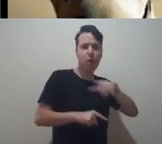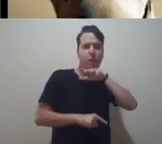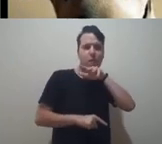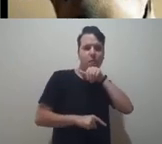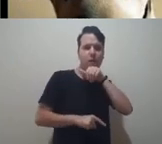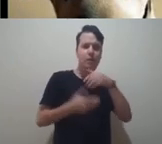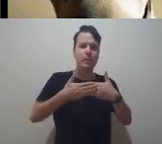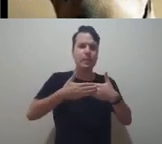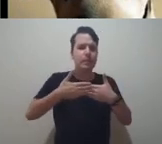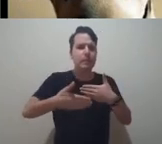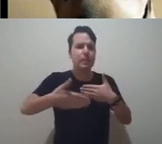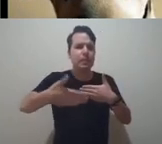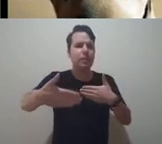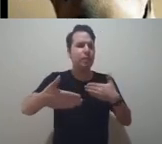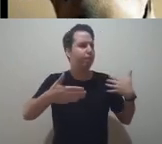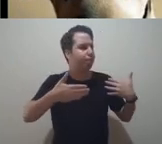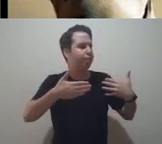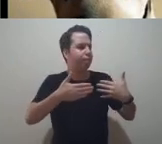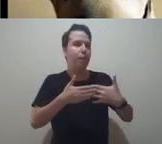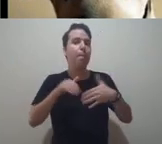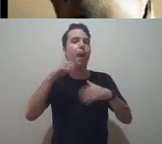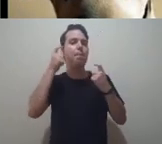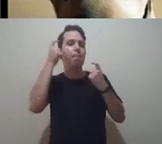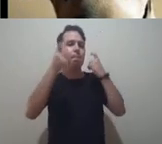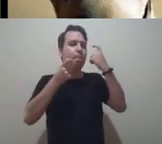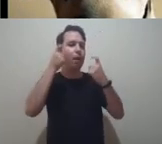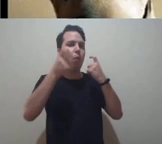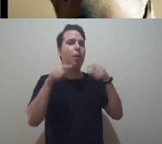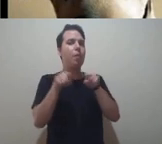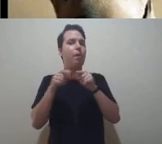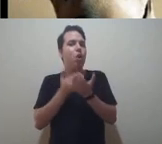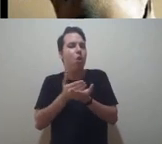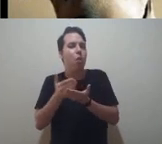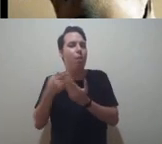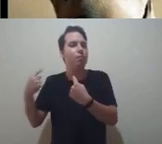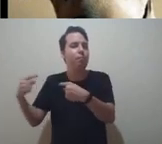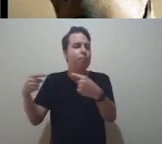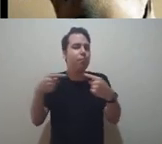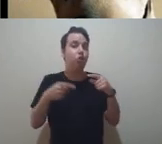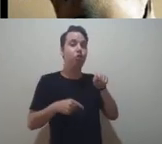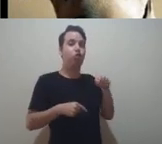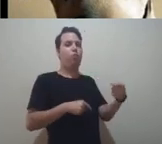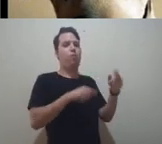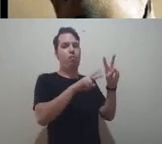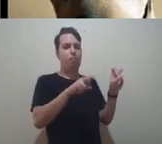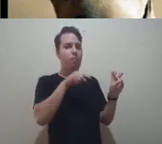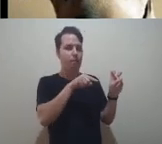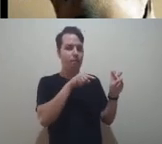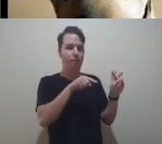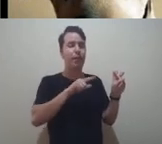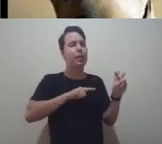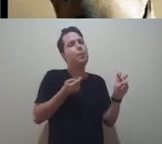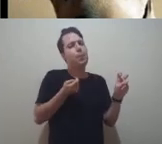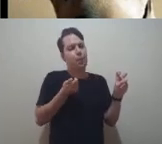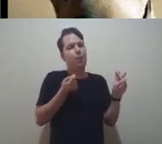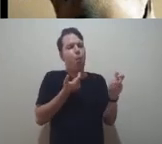contra animais ela tem sido cada vez mais alvo de preocupação e discussão no Brasil. Ainda existem